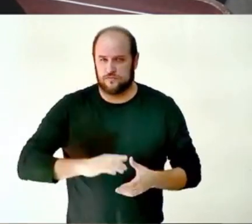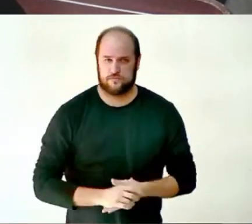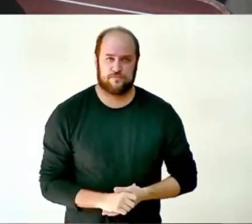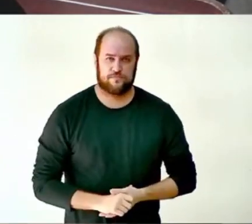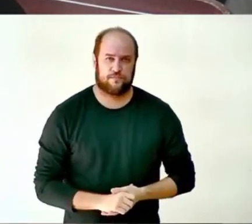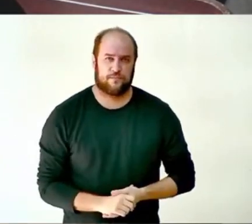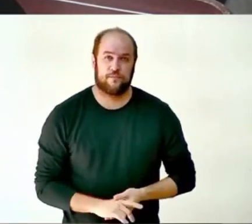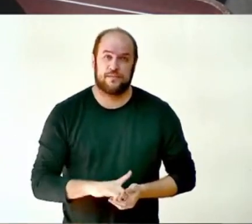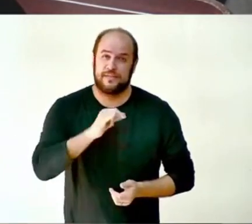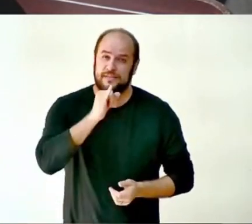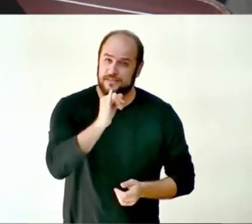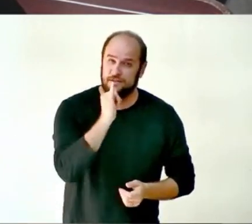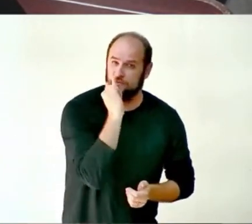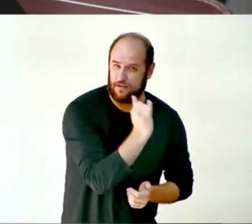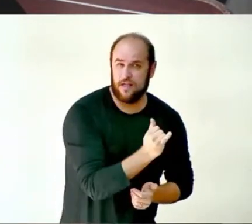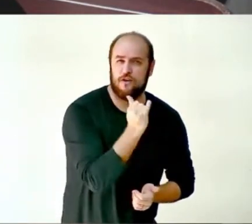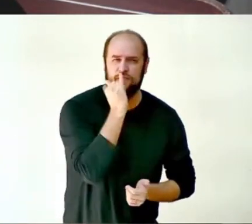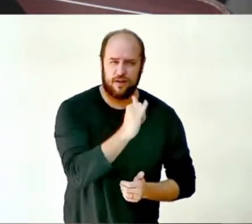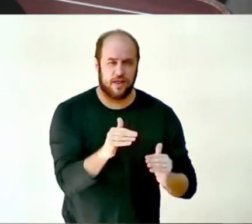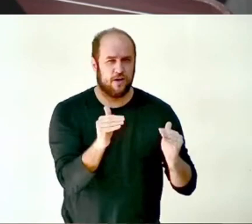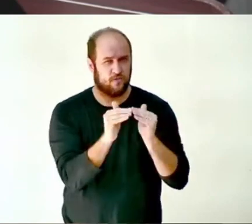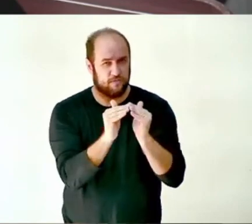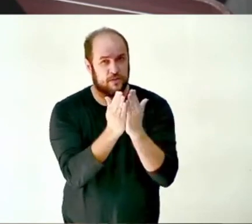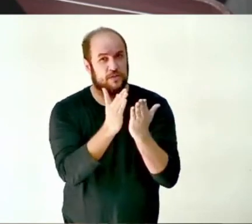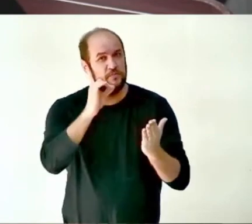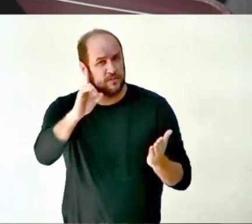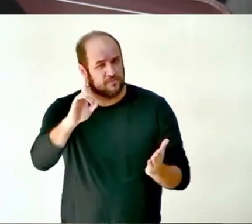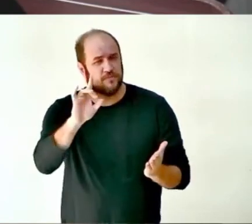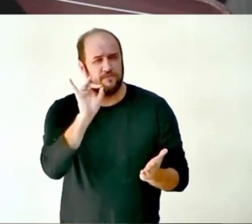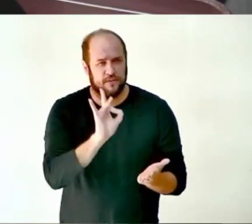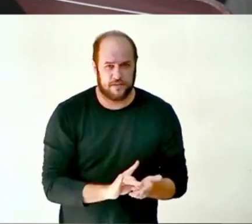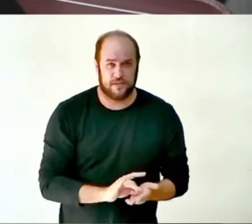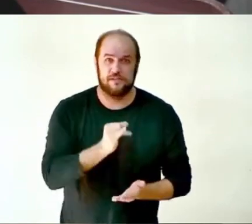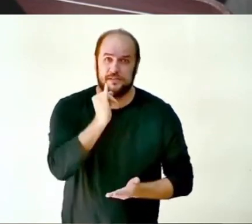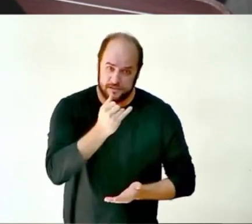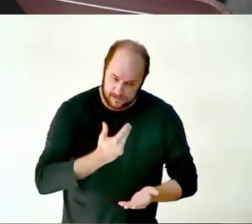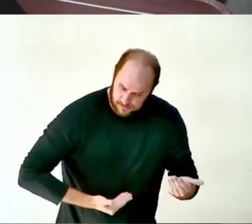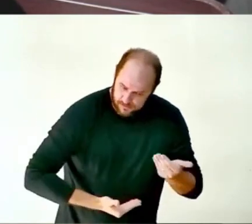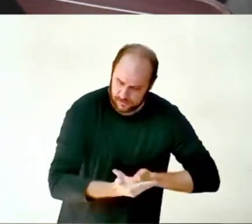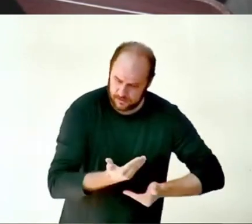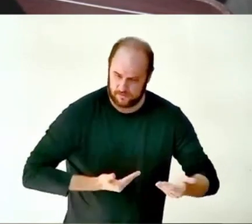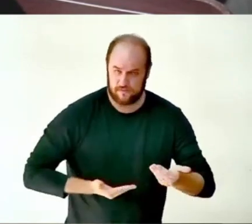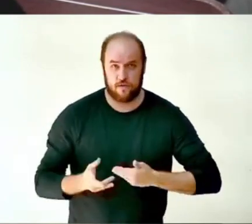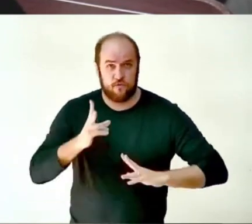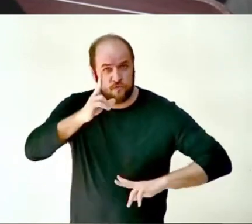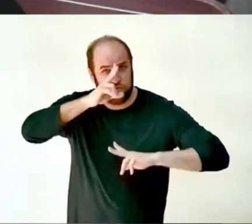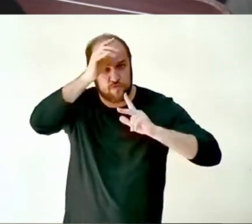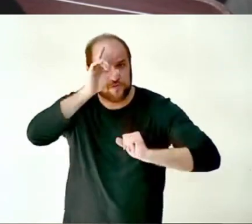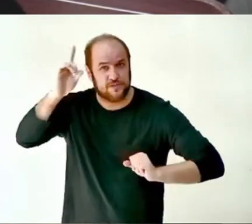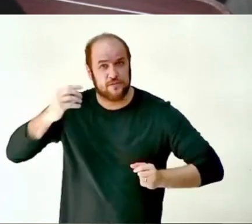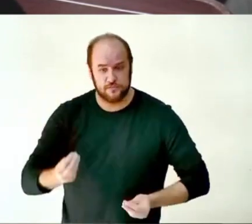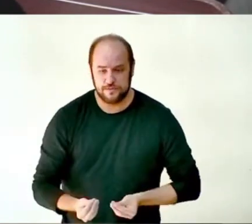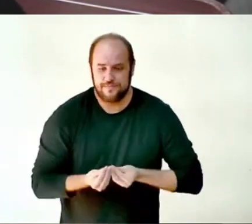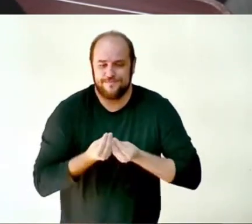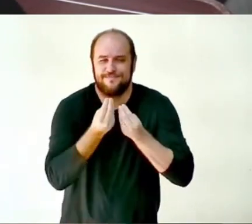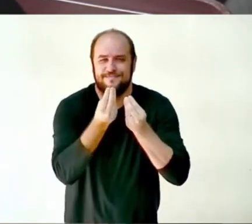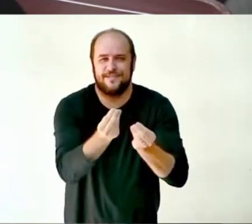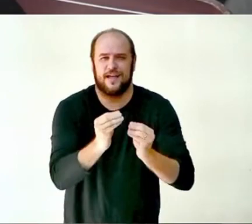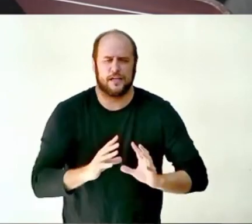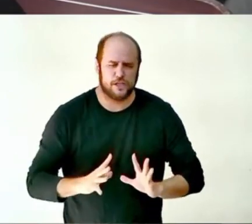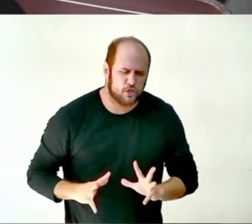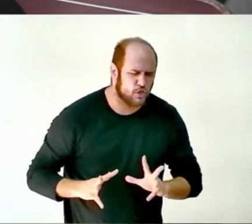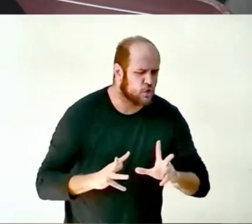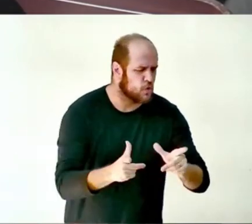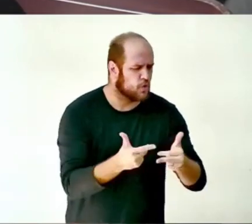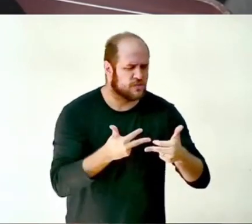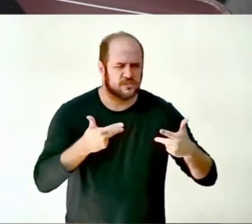de acordo com os oráculos de Deus. E se alguém serve, faça-o na força que Deus supre, para que em todas as coisas